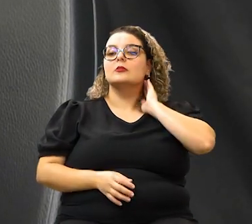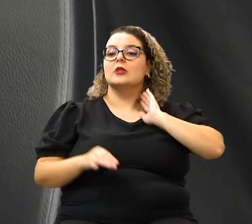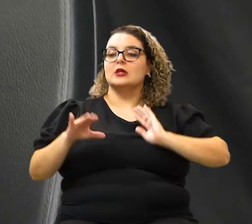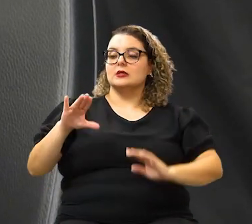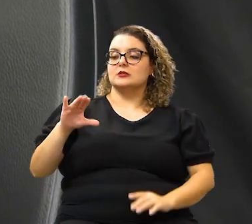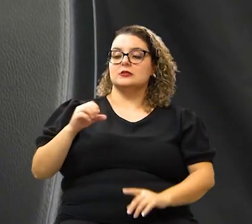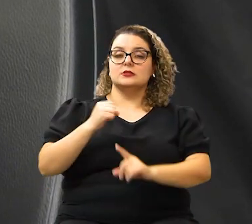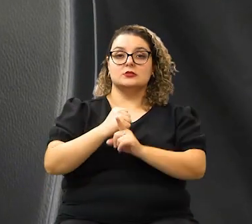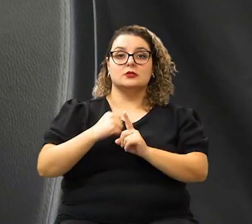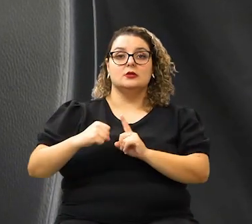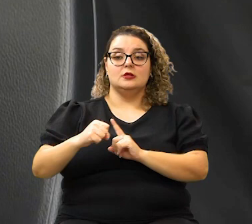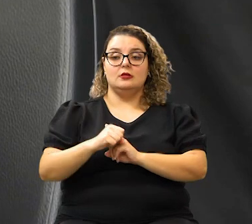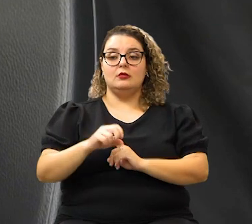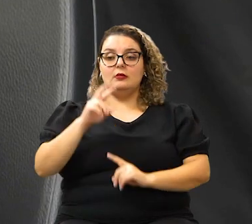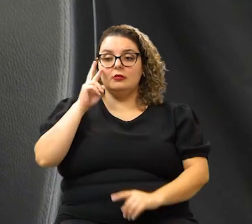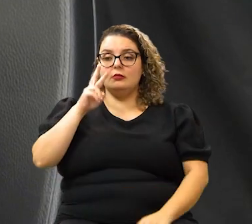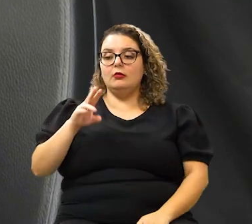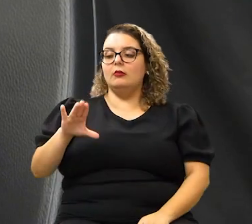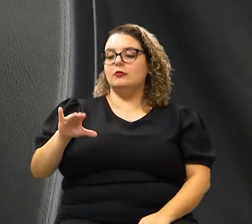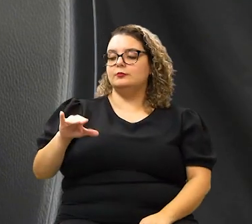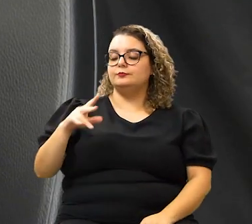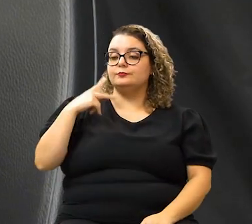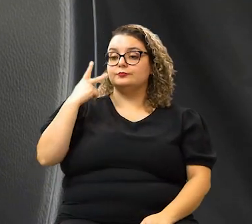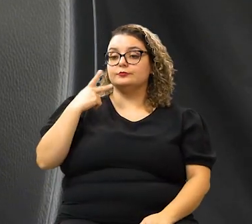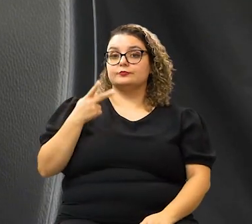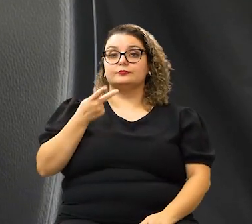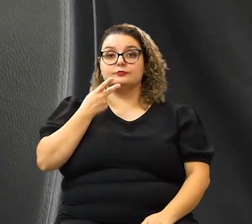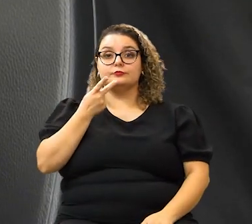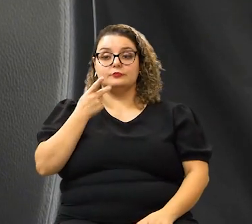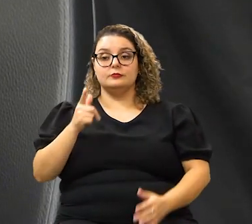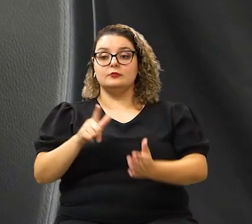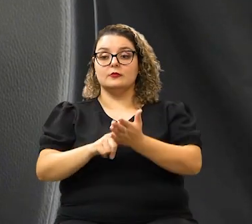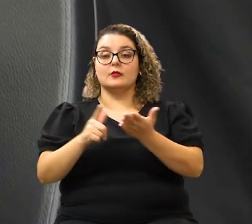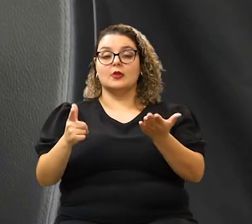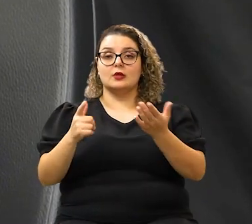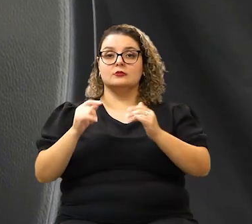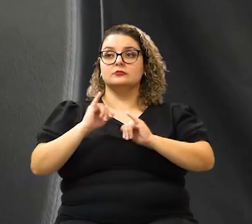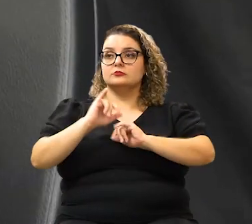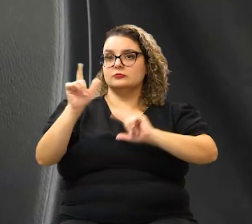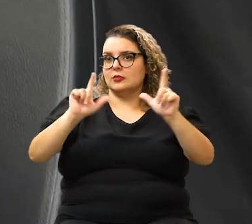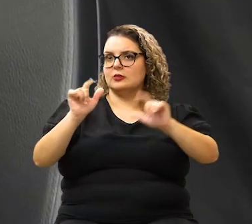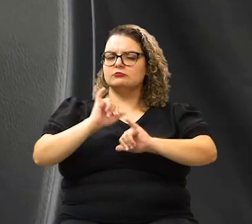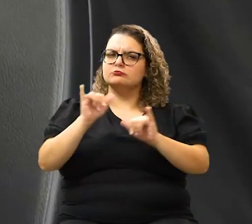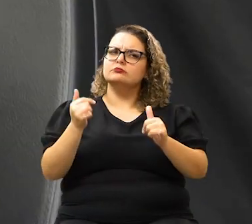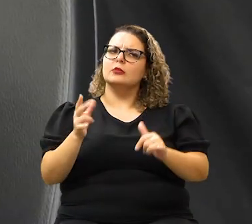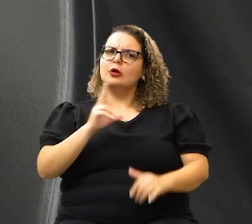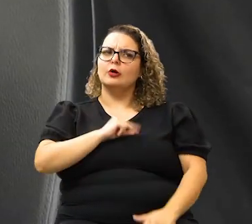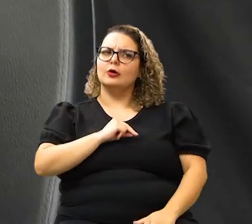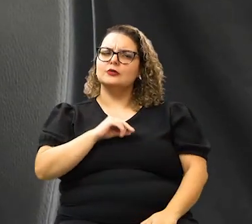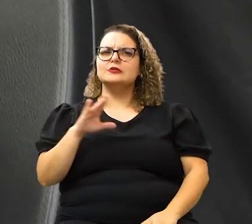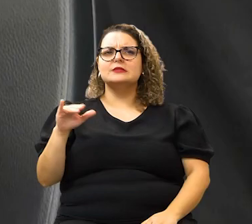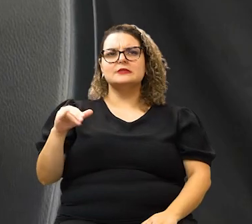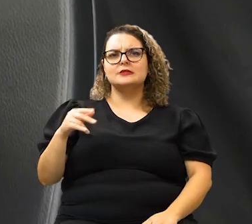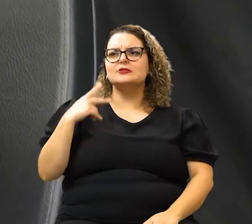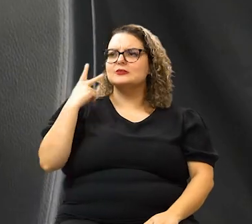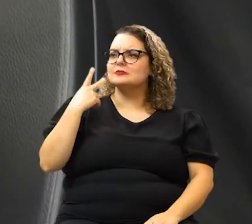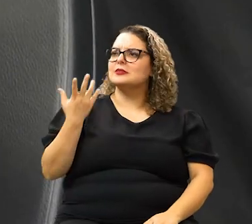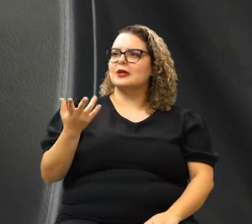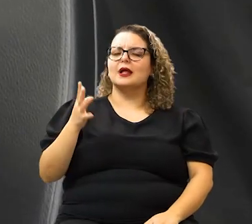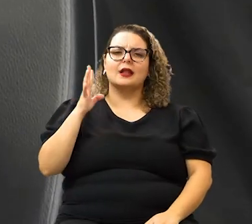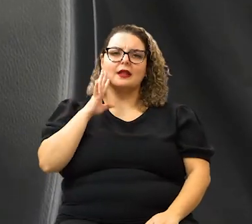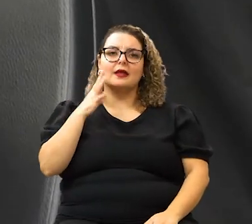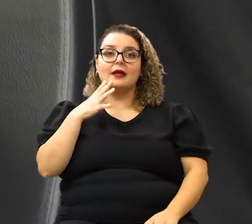Sociais porque eu vi os cientistas políticos comentando no jornal, na televisão, e eu falava, que legal, ser cientista político, né? Aí